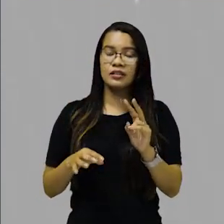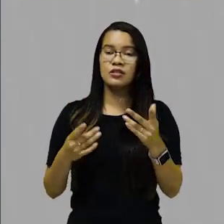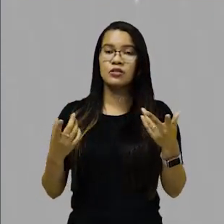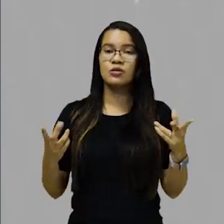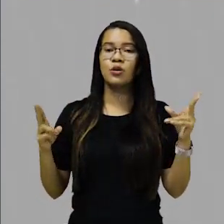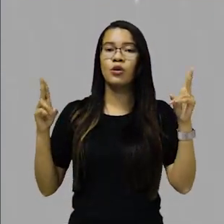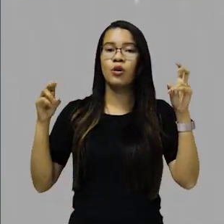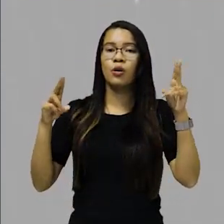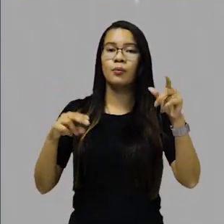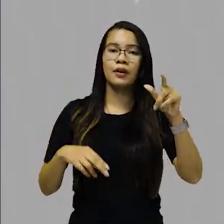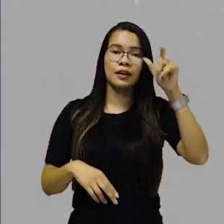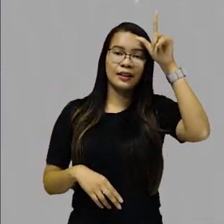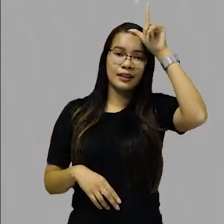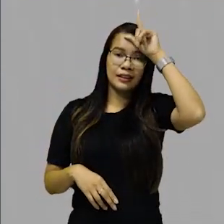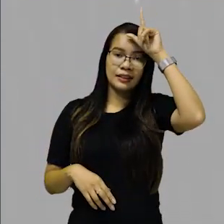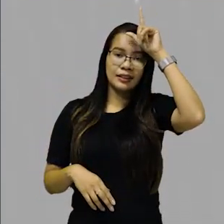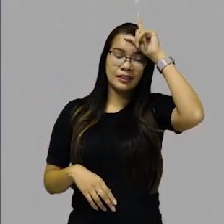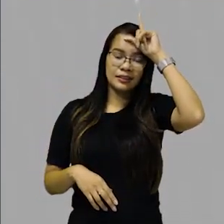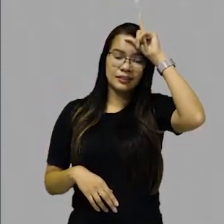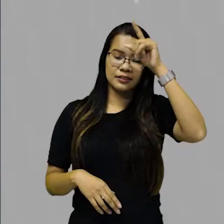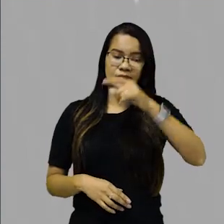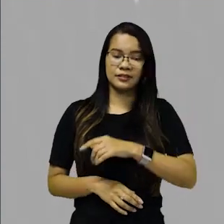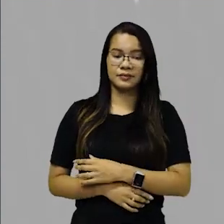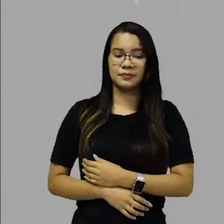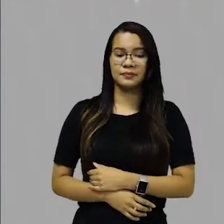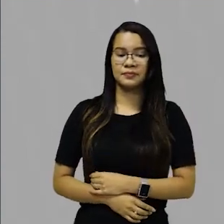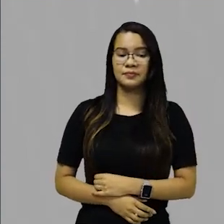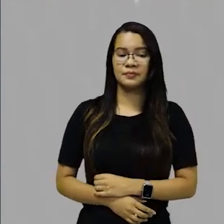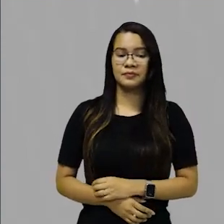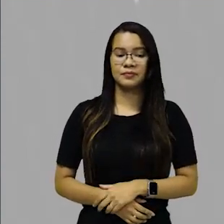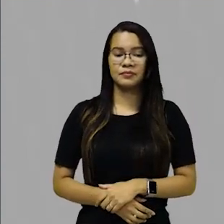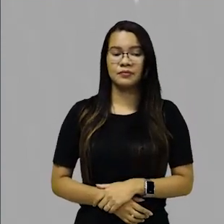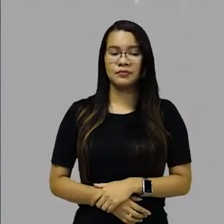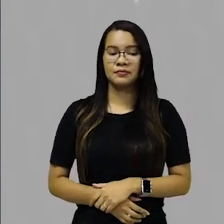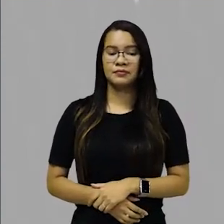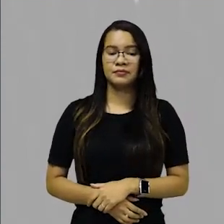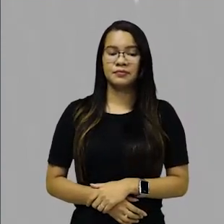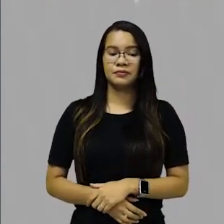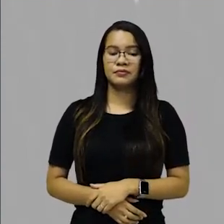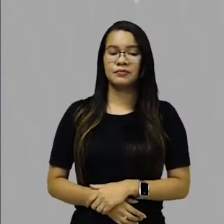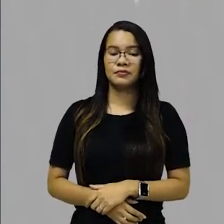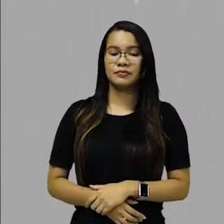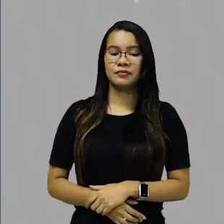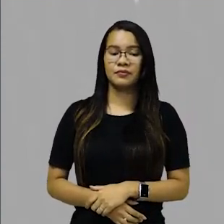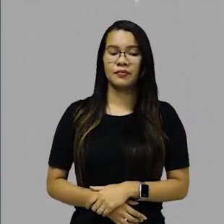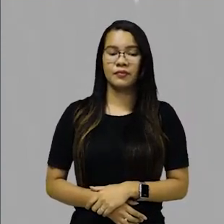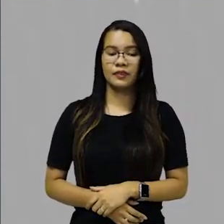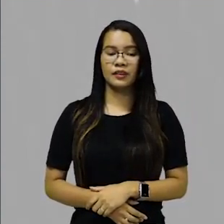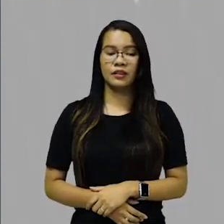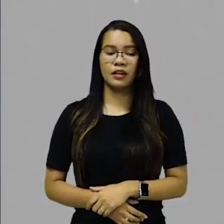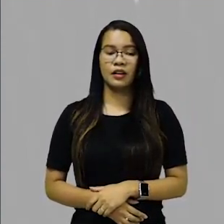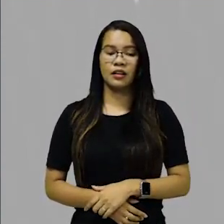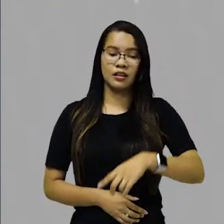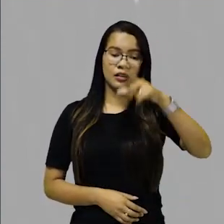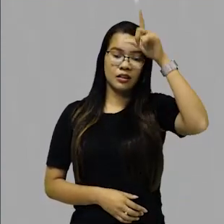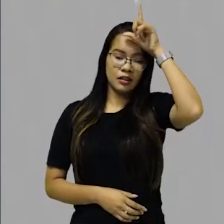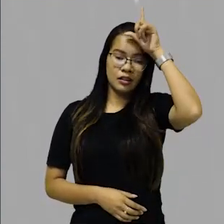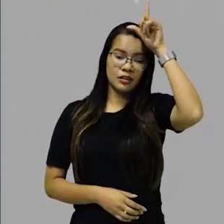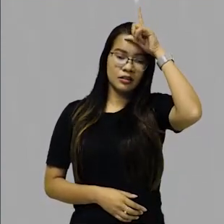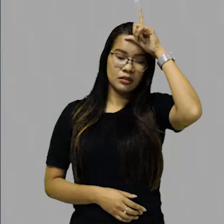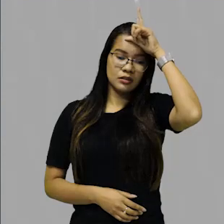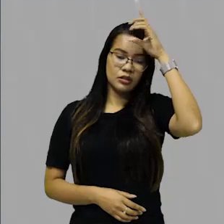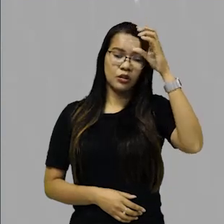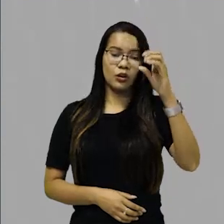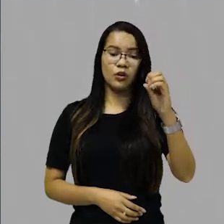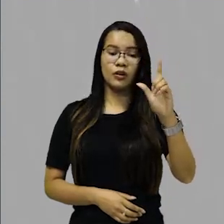de ser uma girondina, ela pertencia à direita girondina, a Olímpia de Gouges.